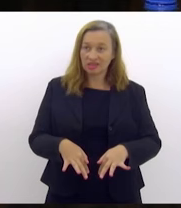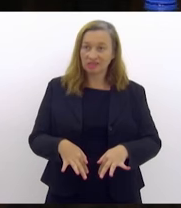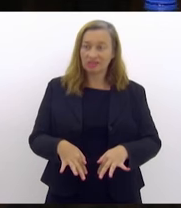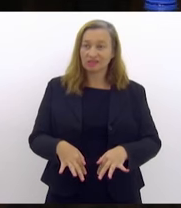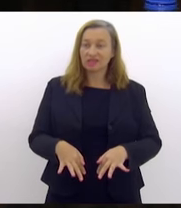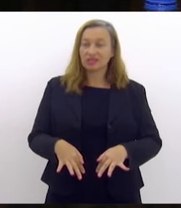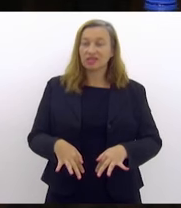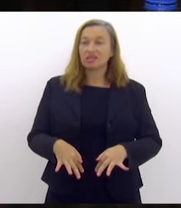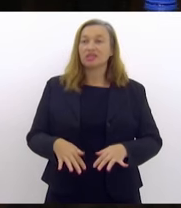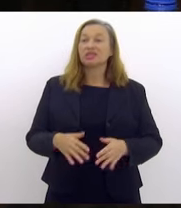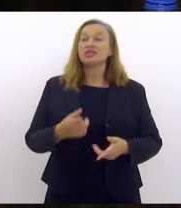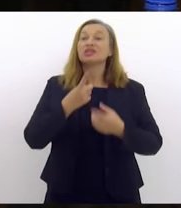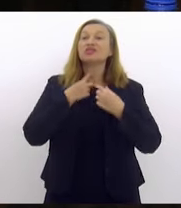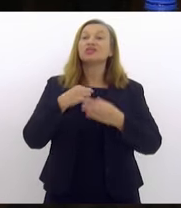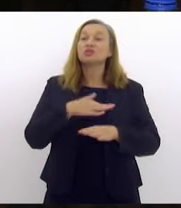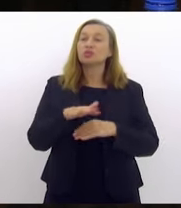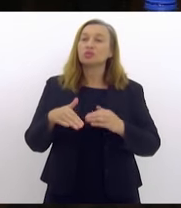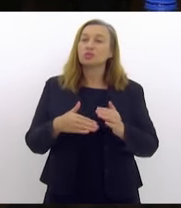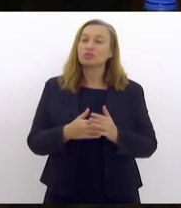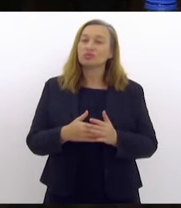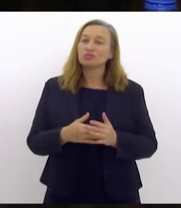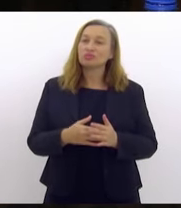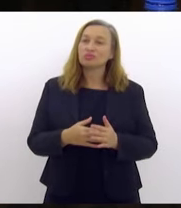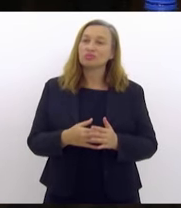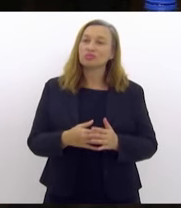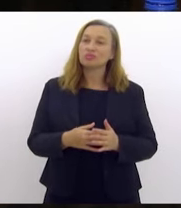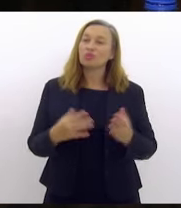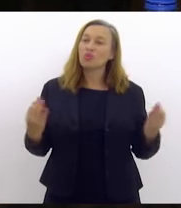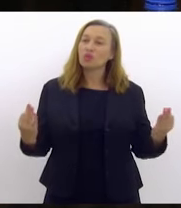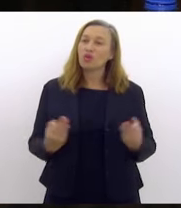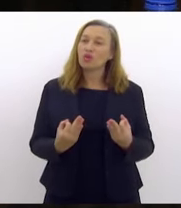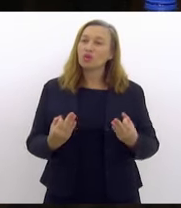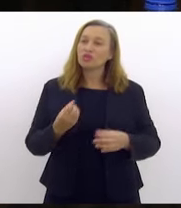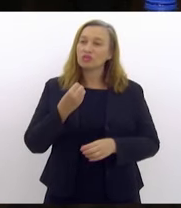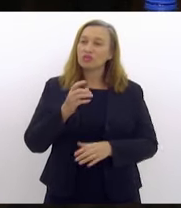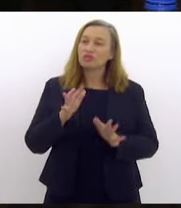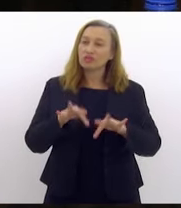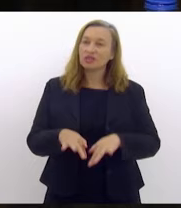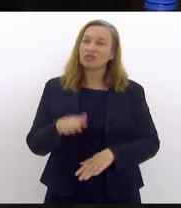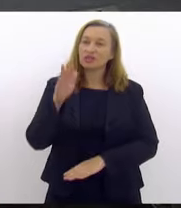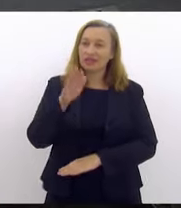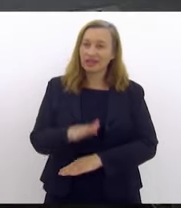encerrada a presente sessão, desejando a todos um ótimo final de tarde.